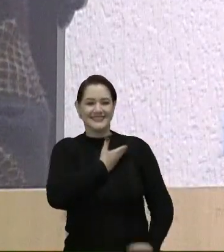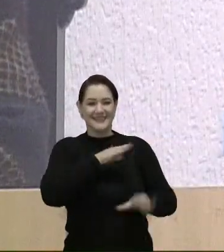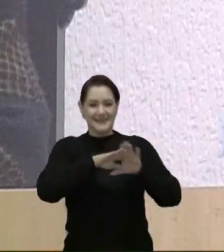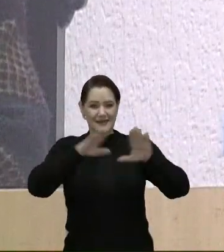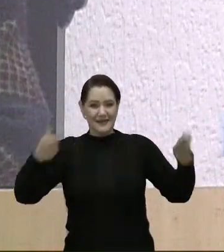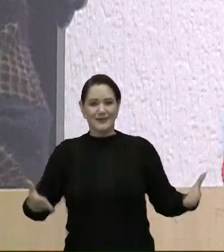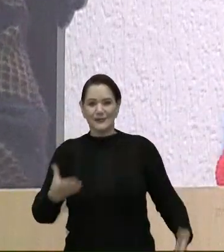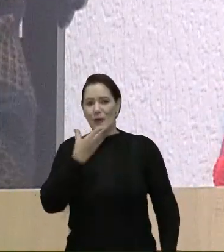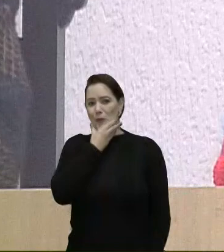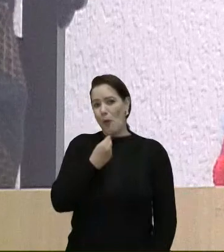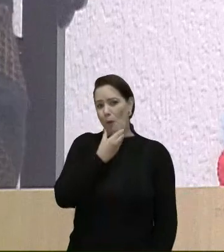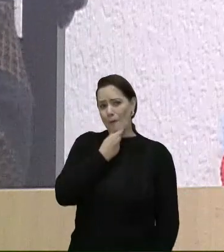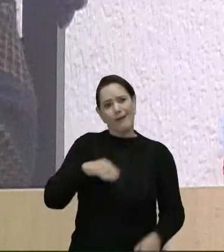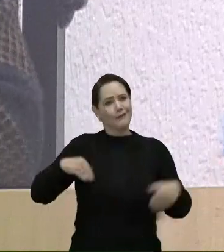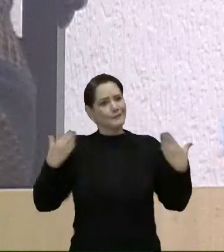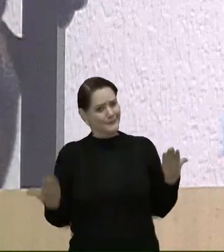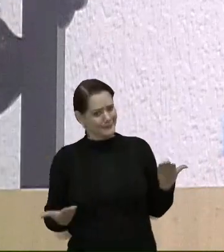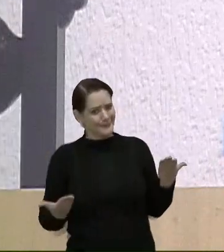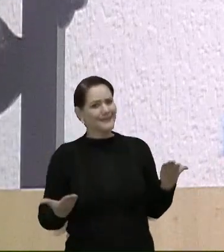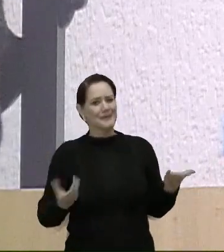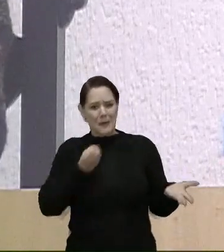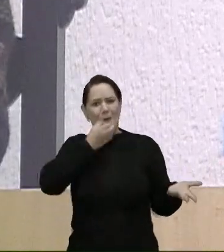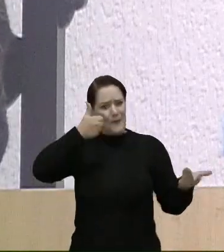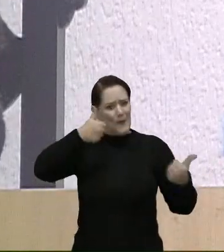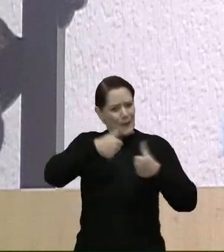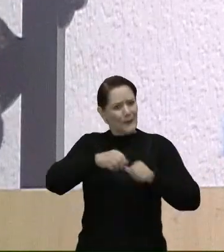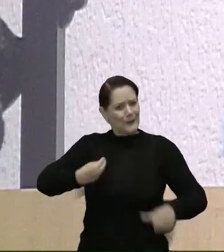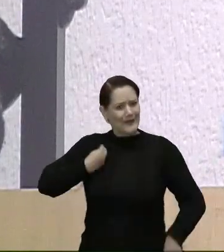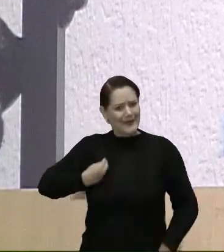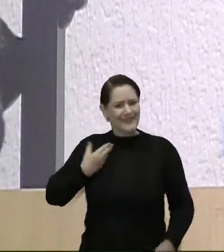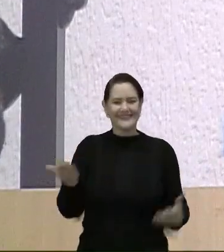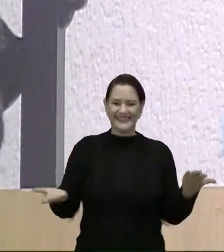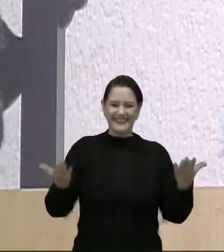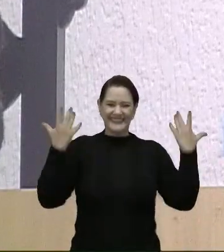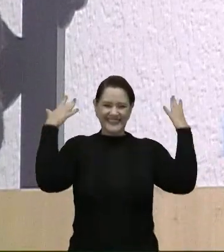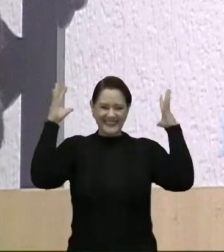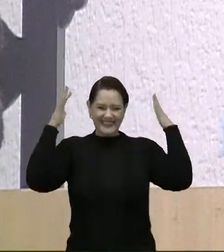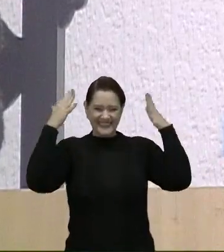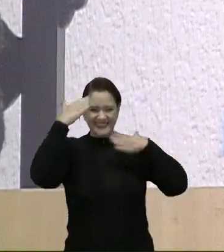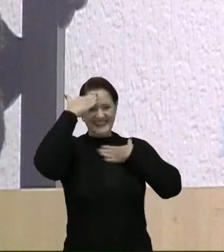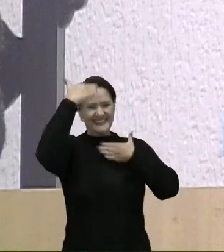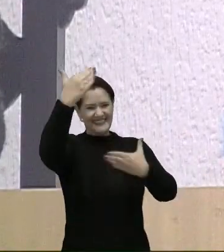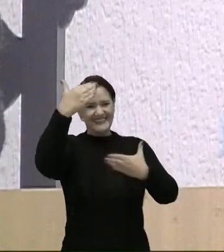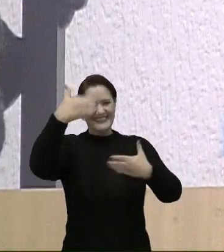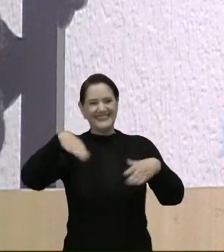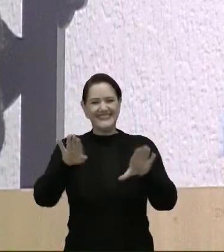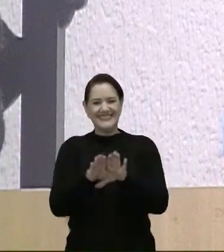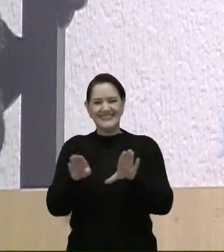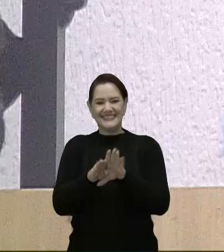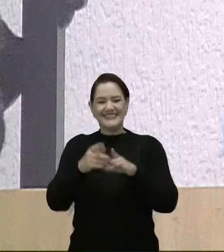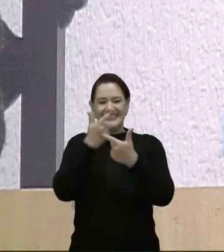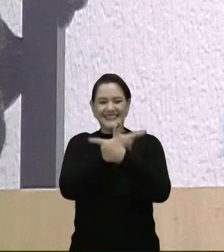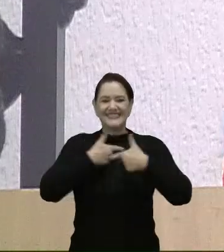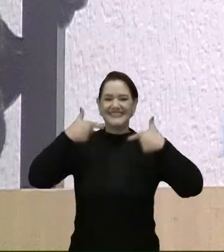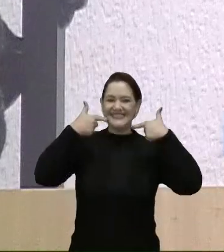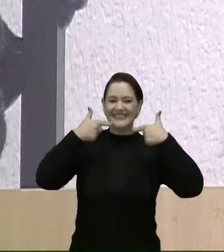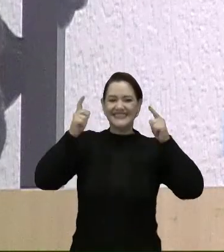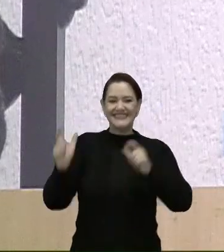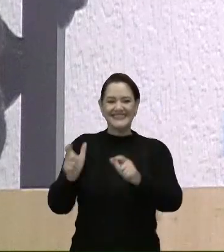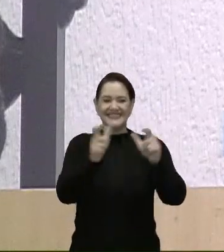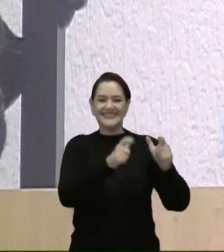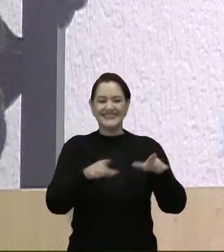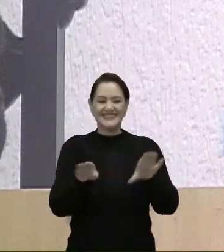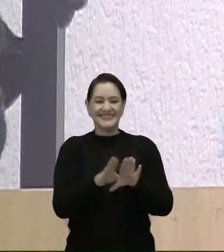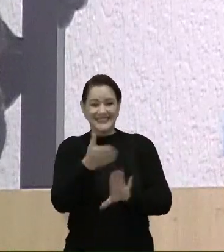só ia ter meninos. Ainda bem que eu estou aqui, né? Parabéns, muito obrigada. Eu já entro sorrindo nos lugares, mas eu sempre